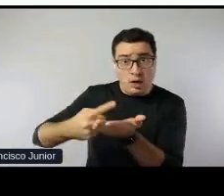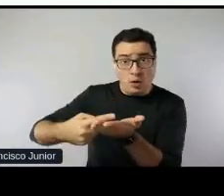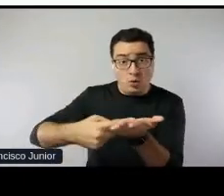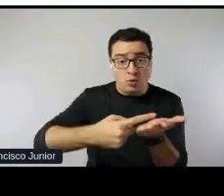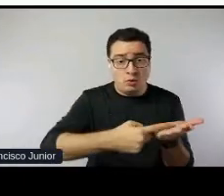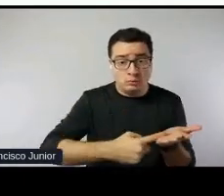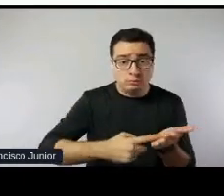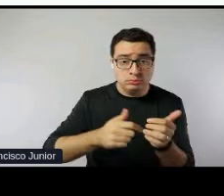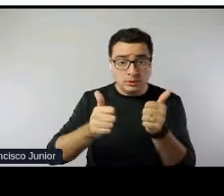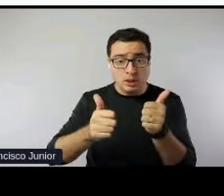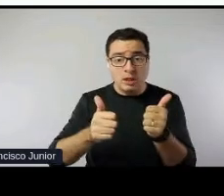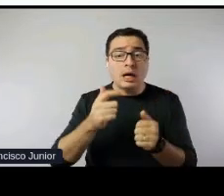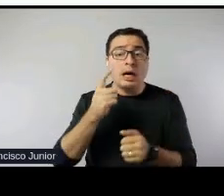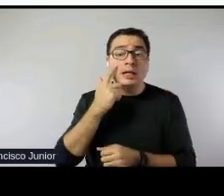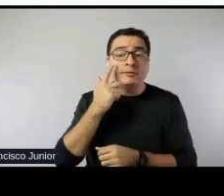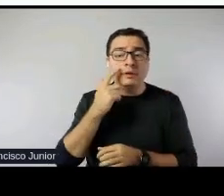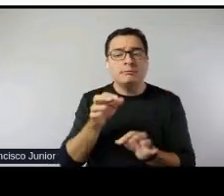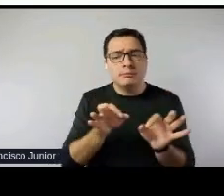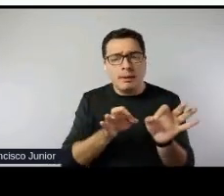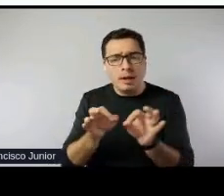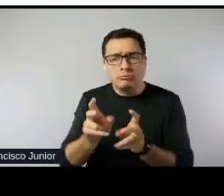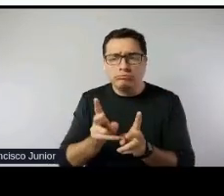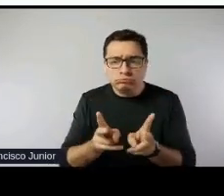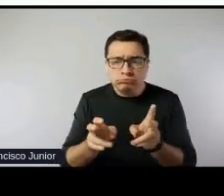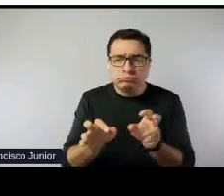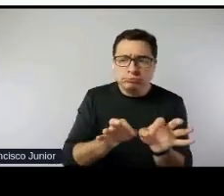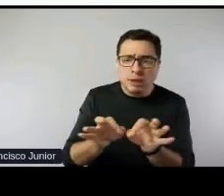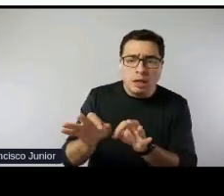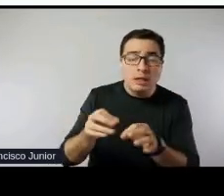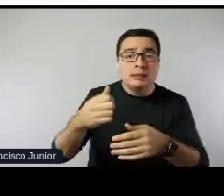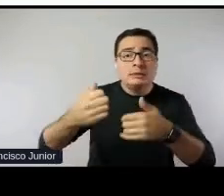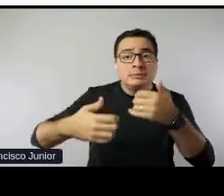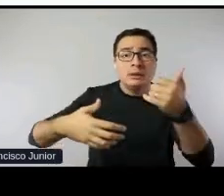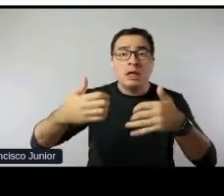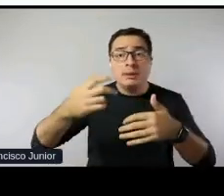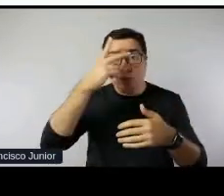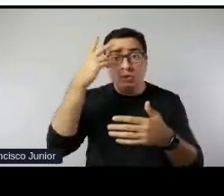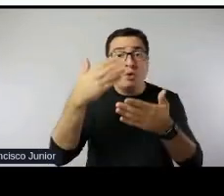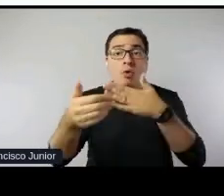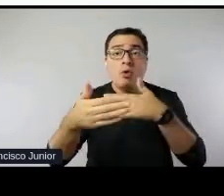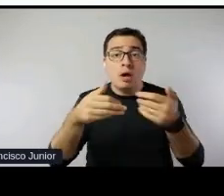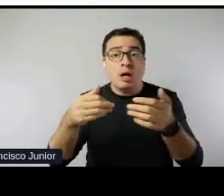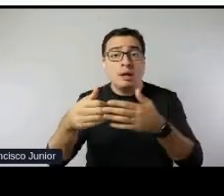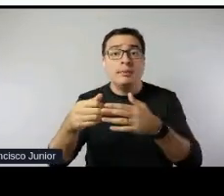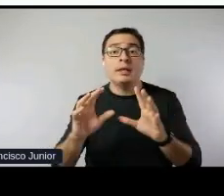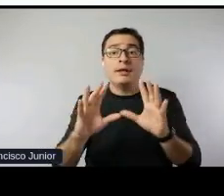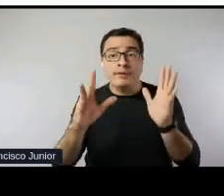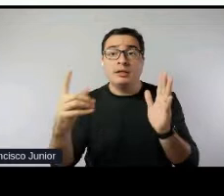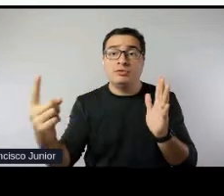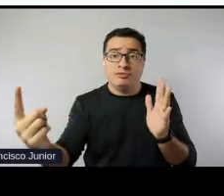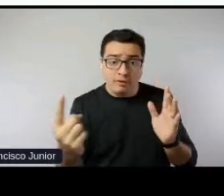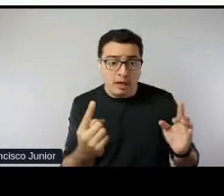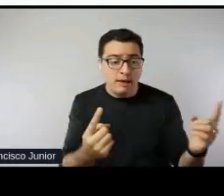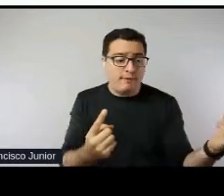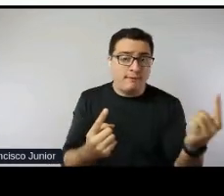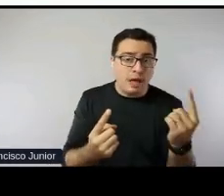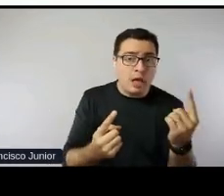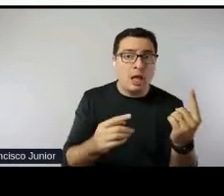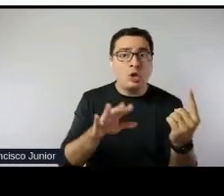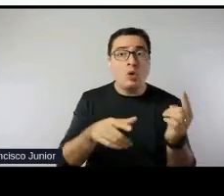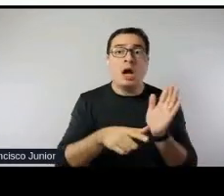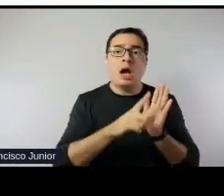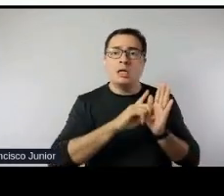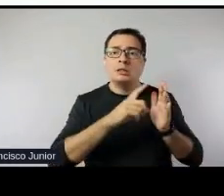gente vem dando manutenção, explicando para qualquer pessoa que participa dos nossos eventos, né? Então, eu já brifo